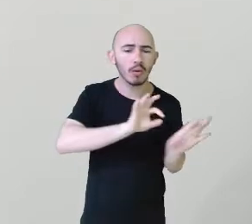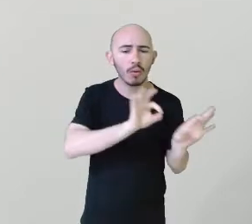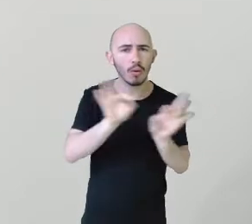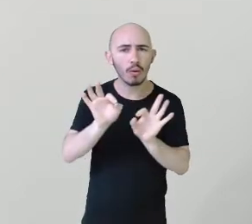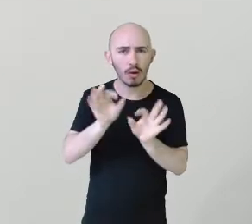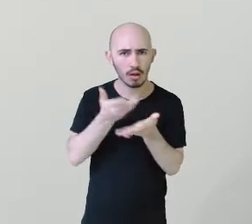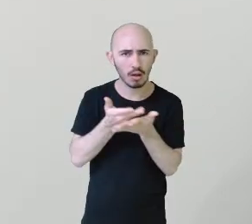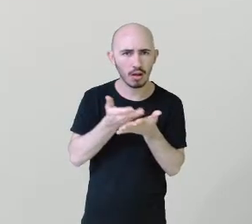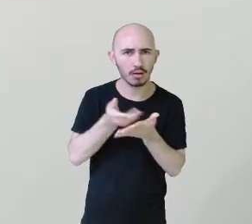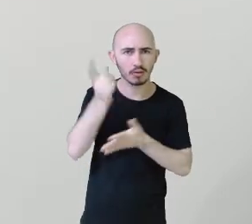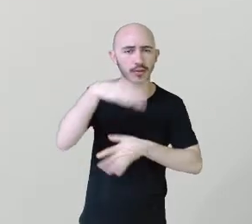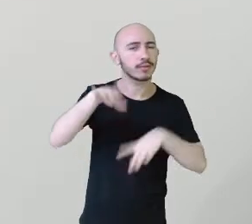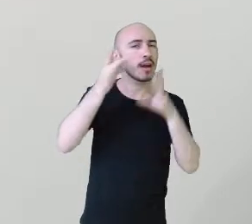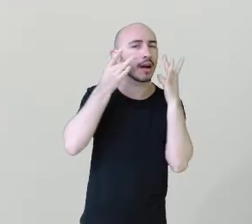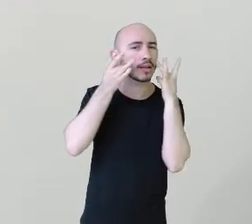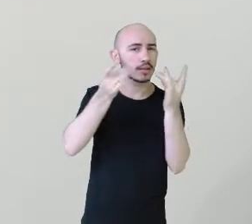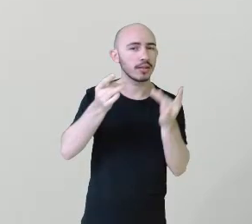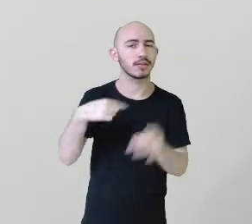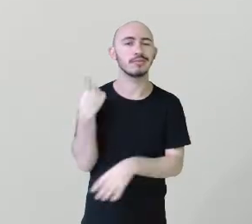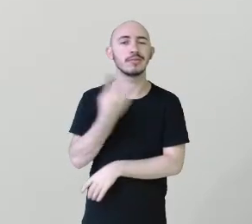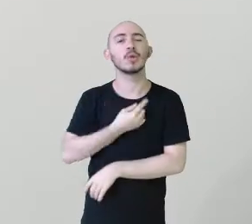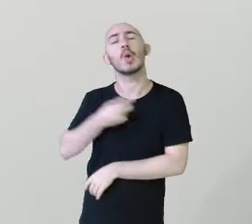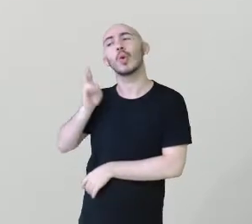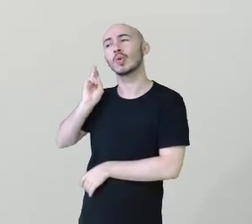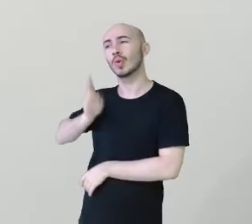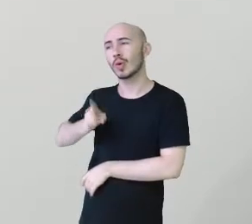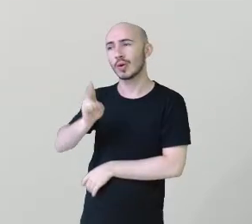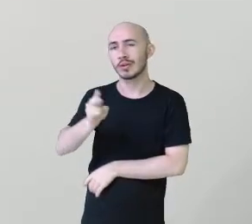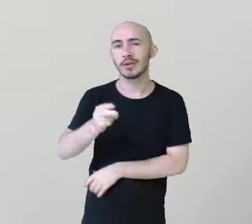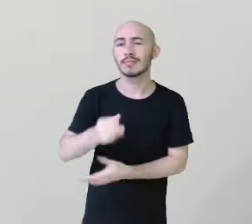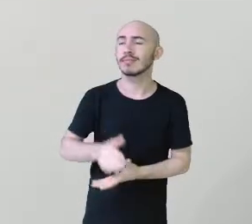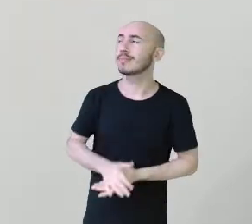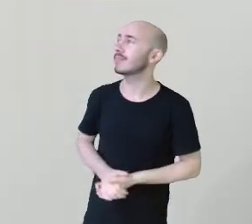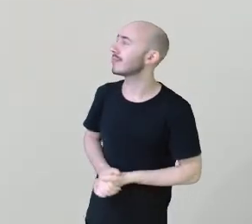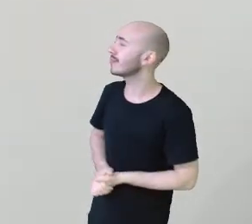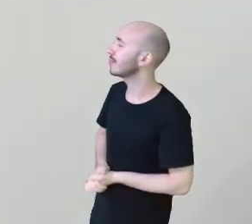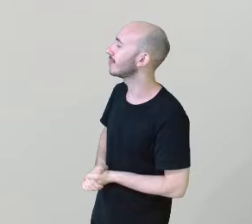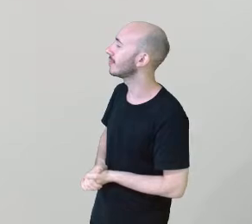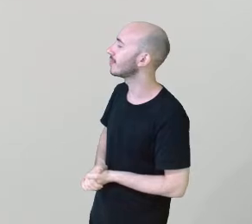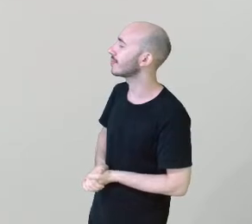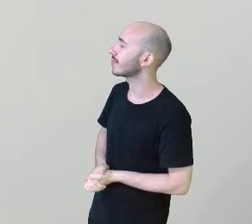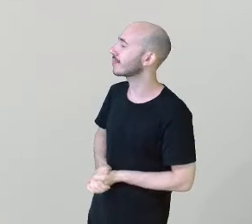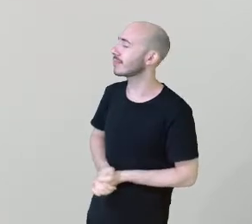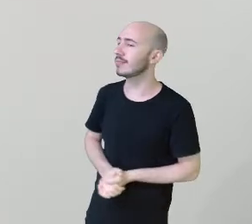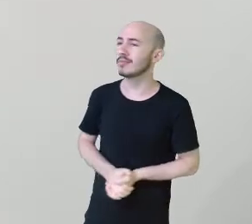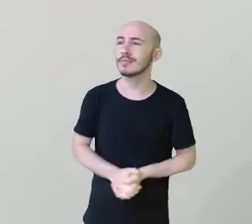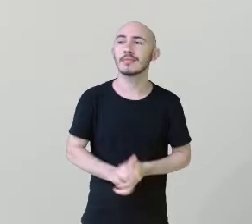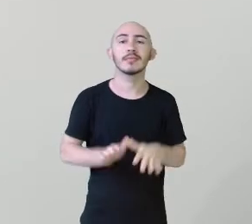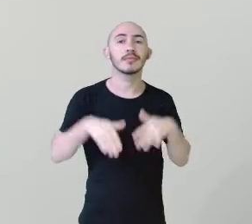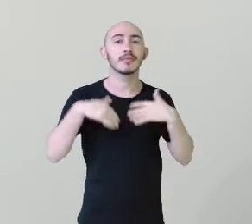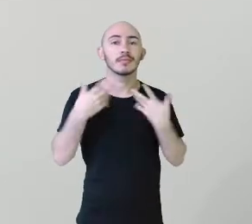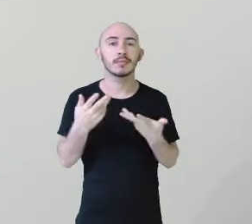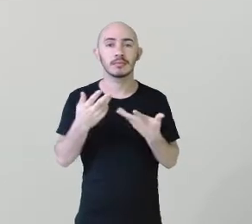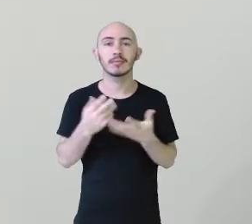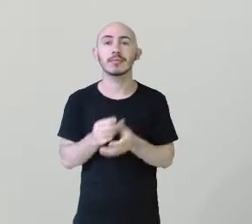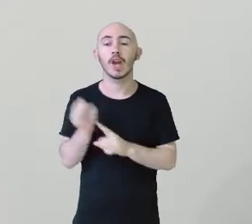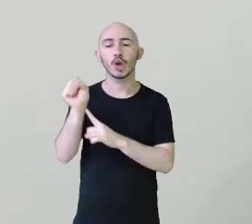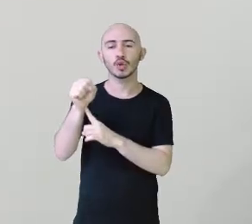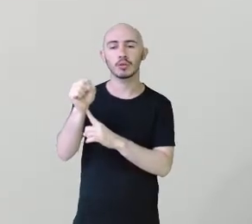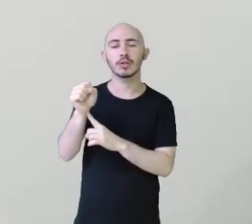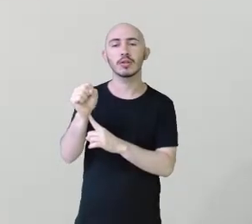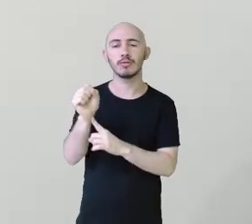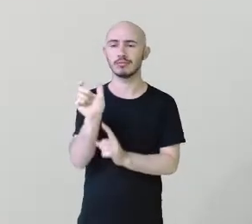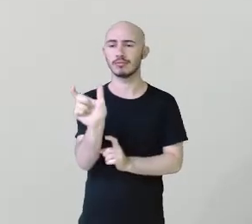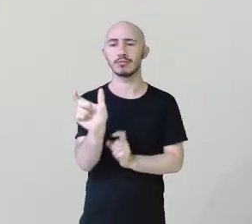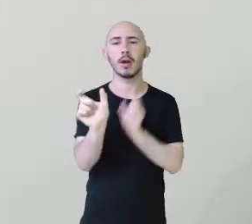acompanhar? Presta bem atenção, vamos continuar a compreender melhor esse assunto, não é? O substantivo, ele pode ser